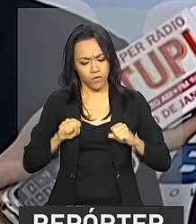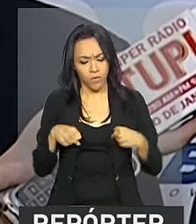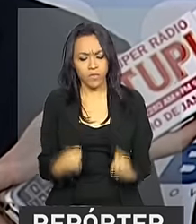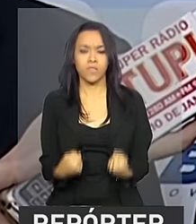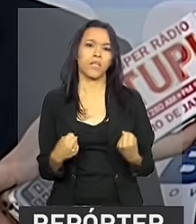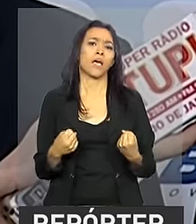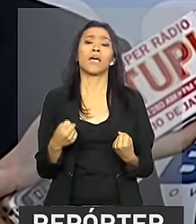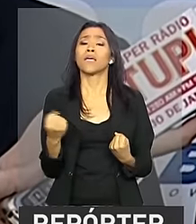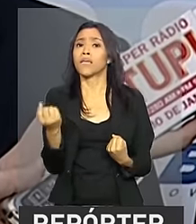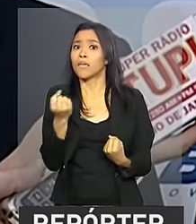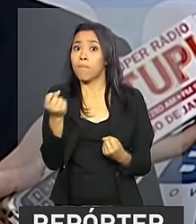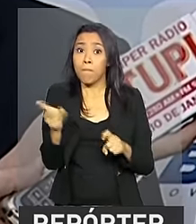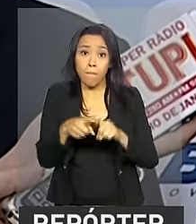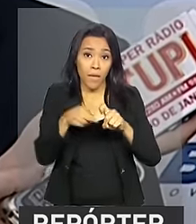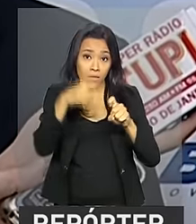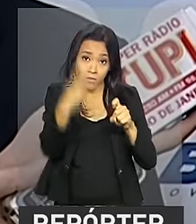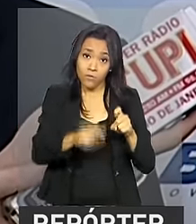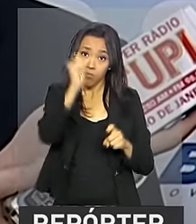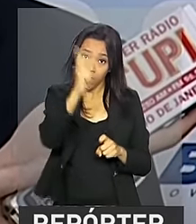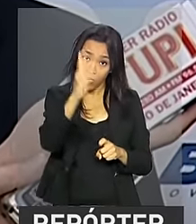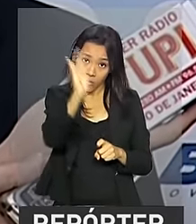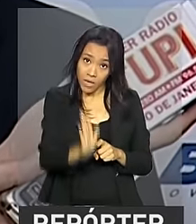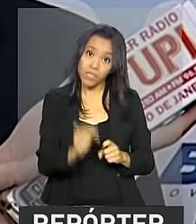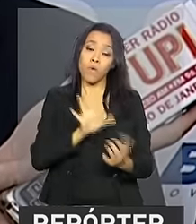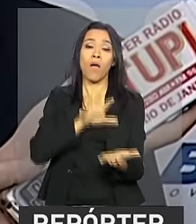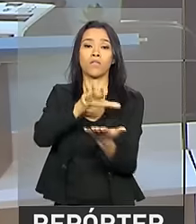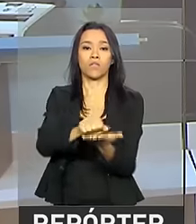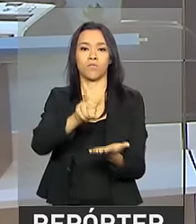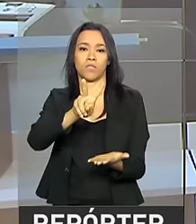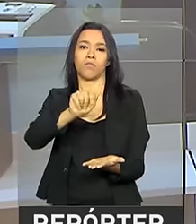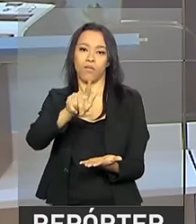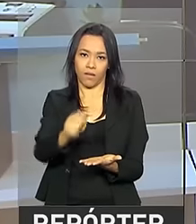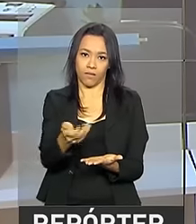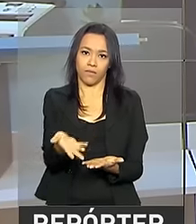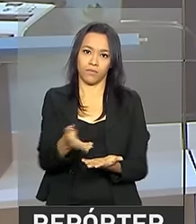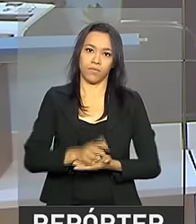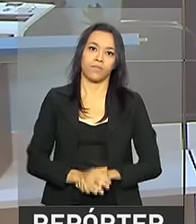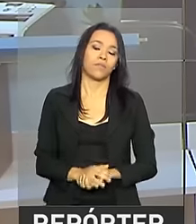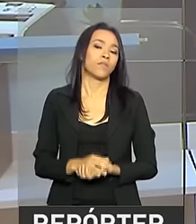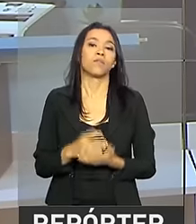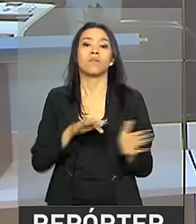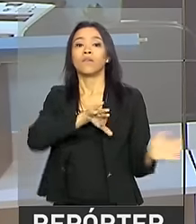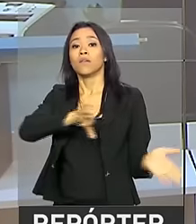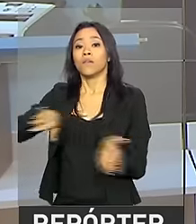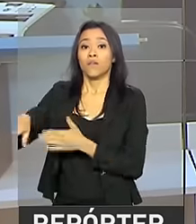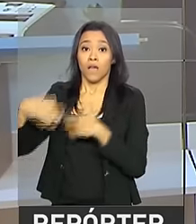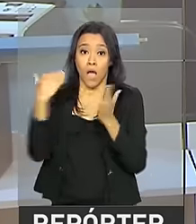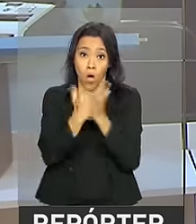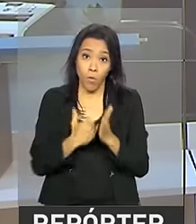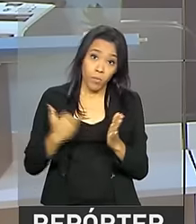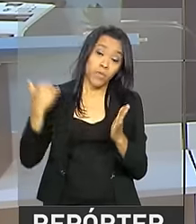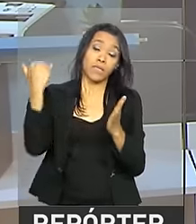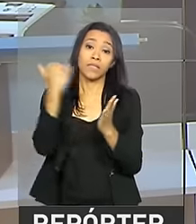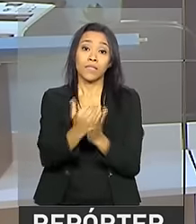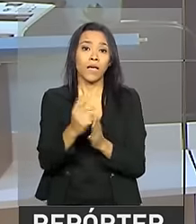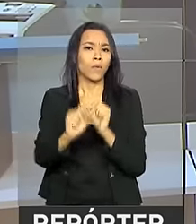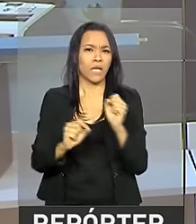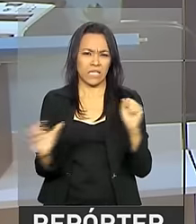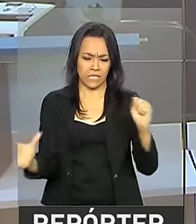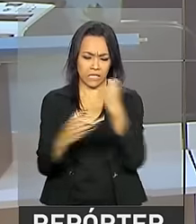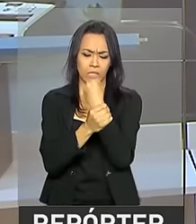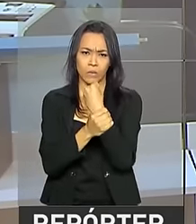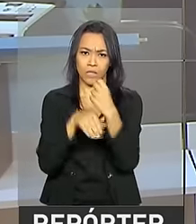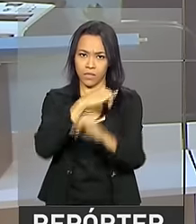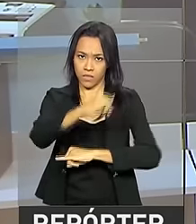número de brasileiros ocupem essas vagas desse convênio. Aumentar a segurança no tráfego de informações pela